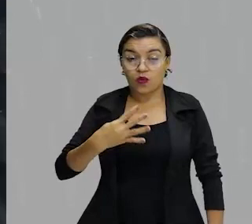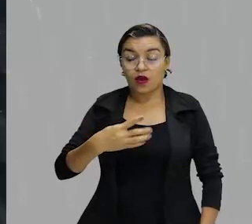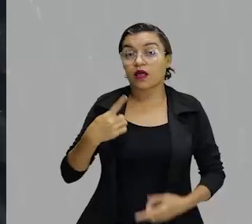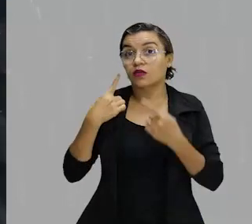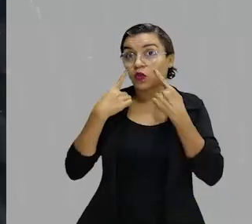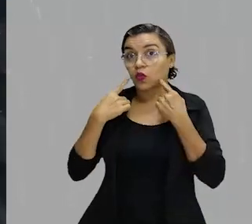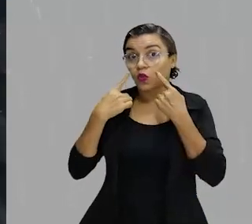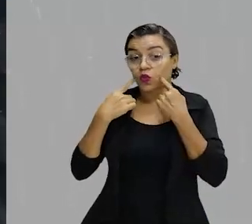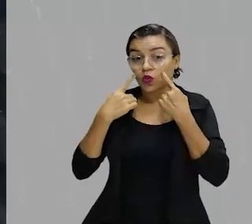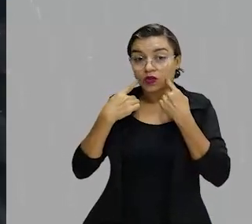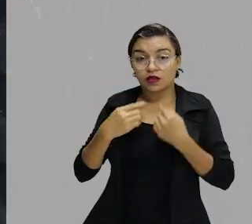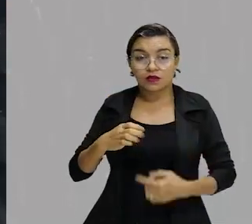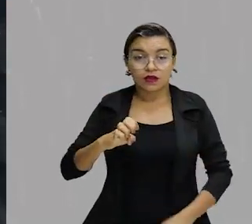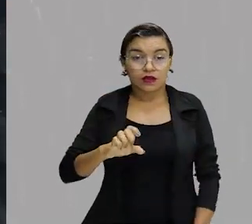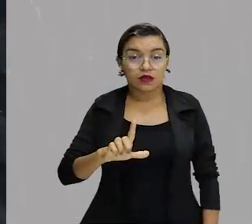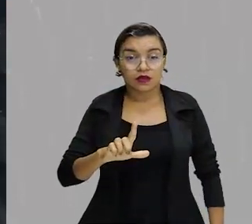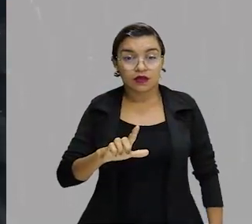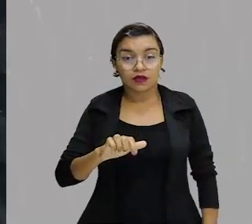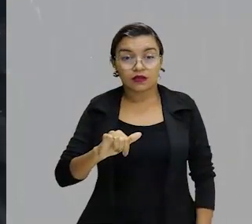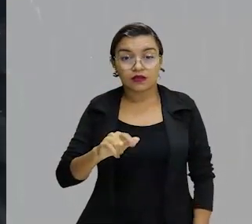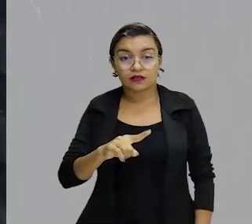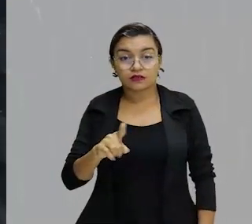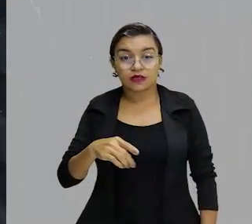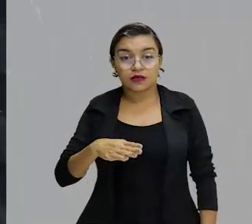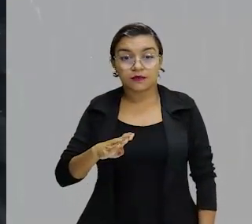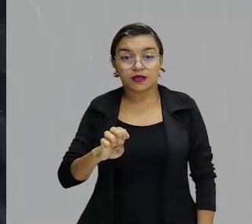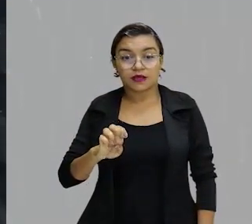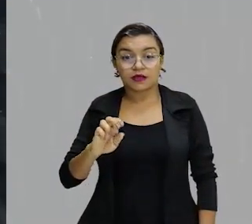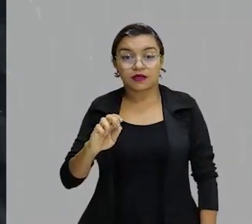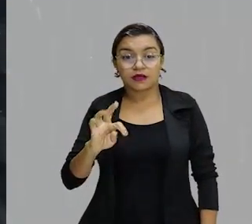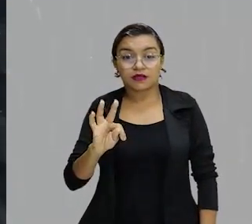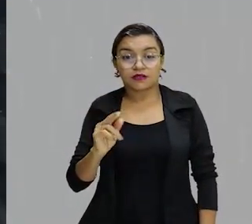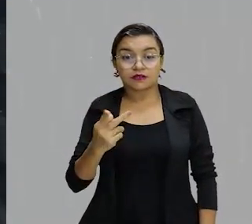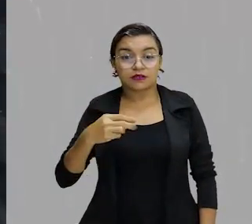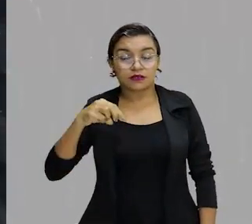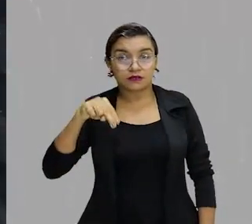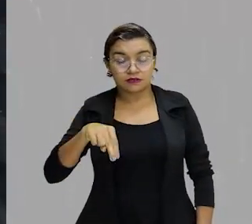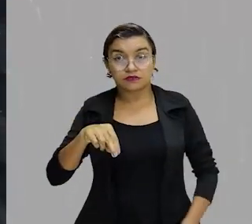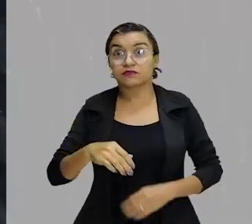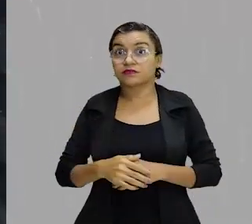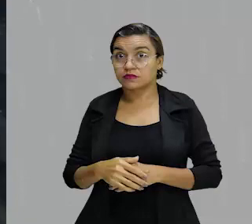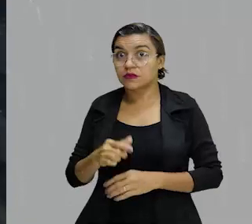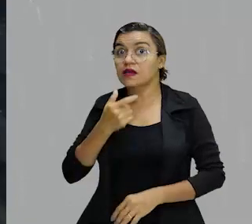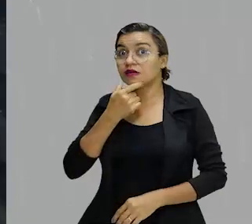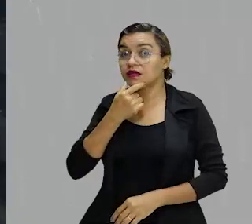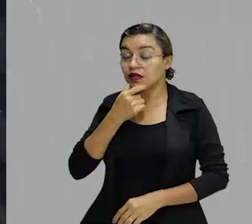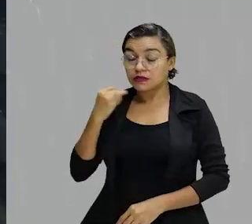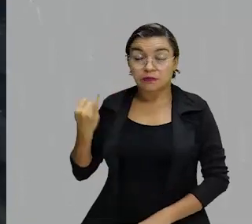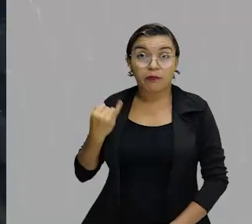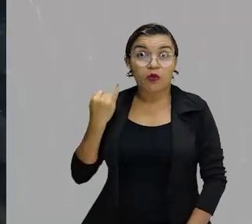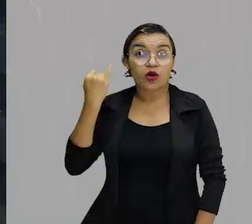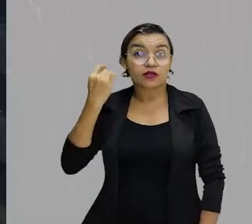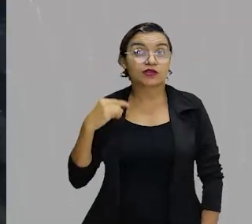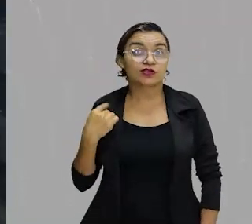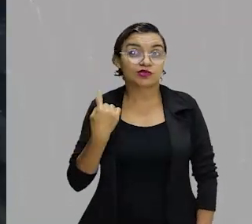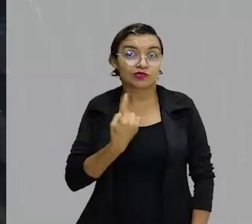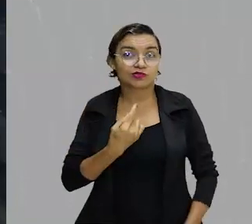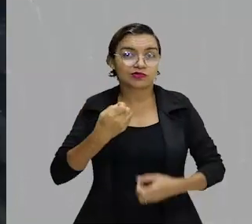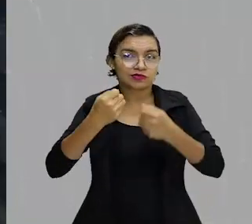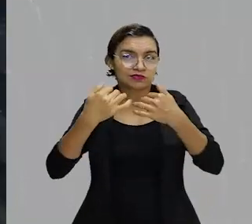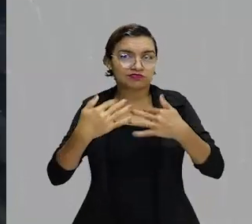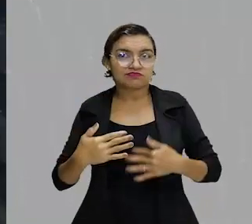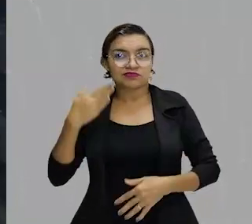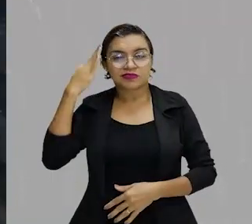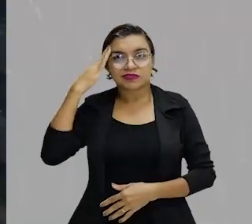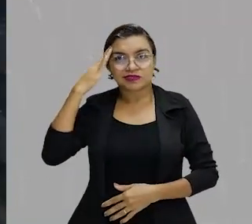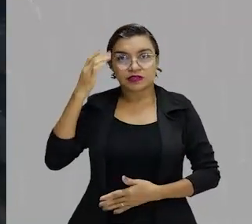extrema relevância mundialmente, e para a língua inglesa é importantíssimo que nós falemos um pouco desse drama ou